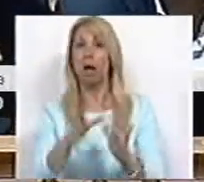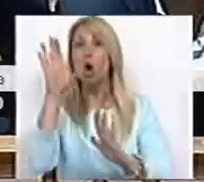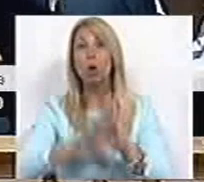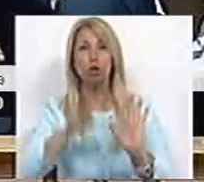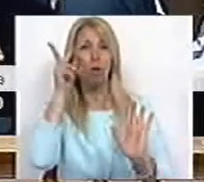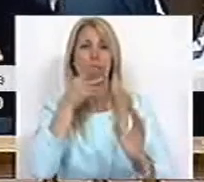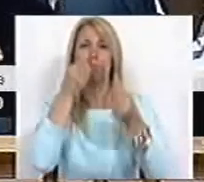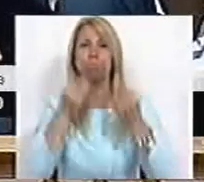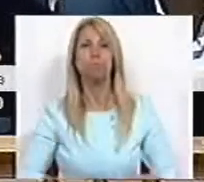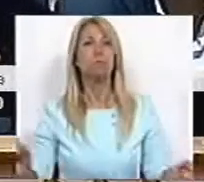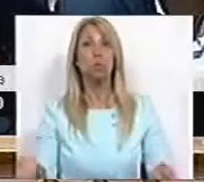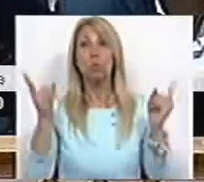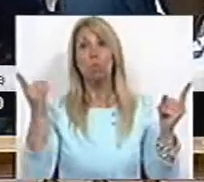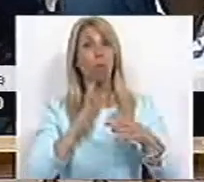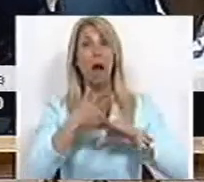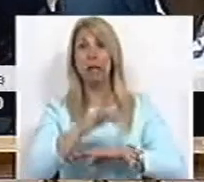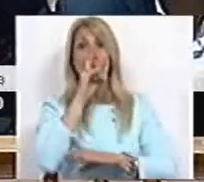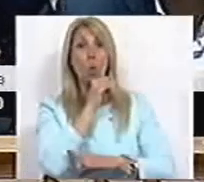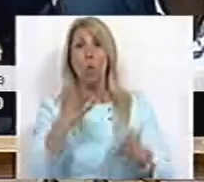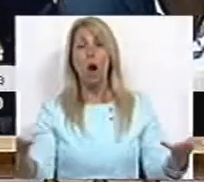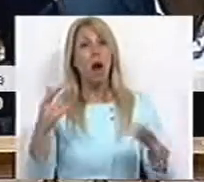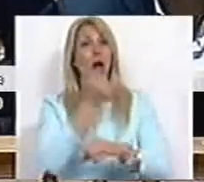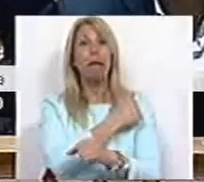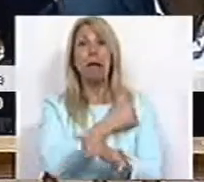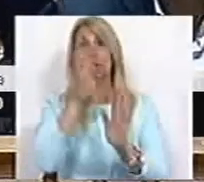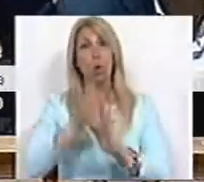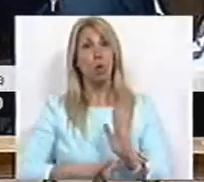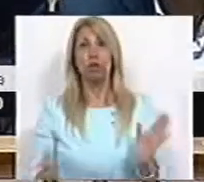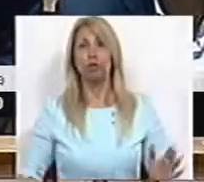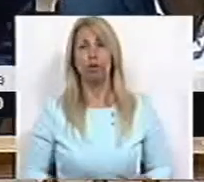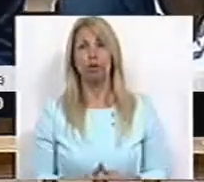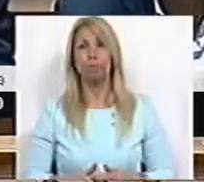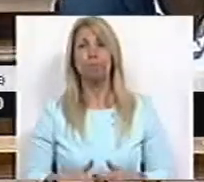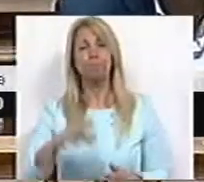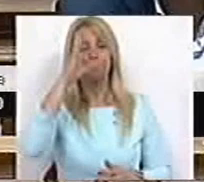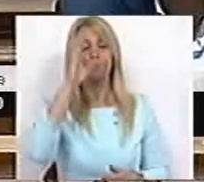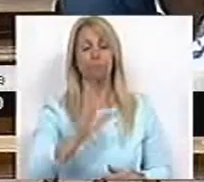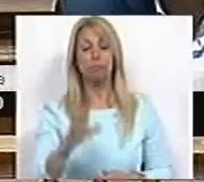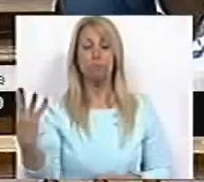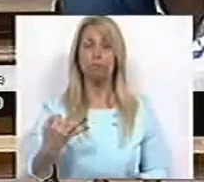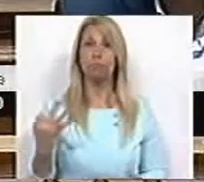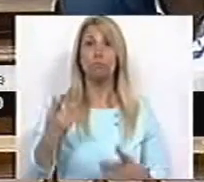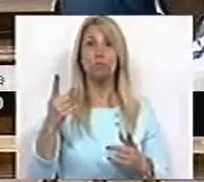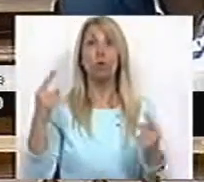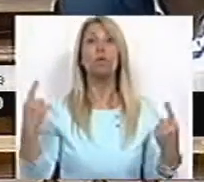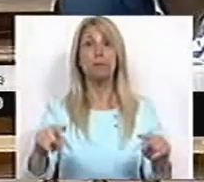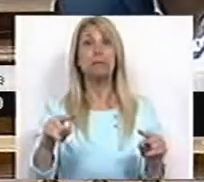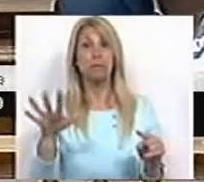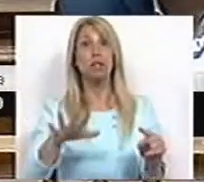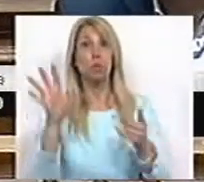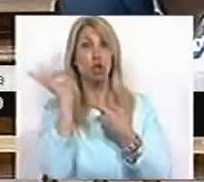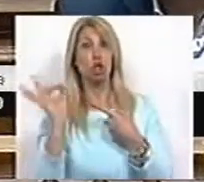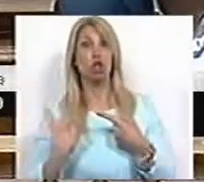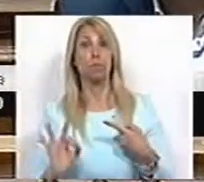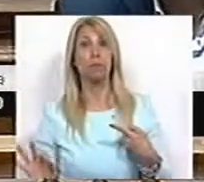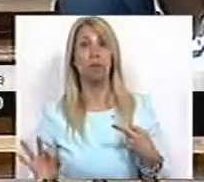indignas, sem terem acesso à habitação com condições. Sabemos que no Porto, que tem circunstâncias